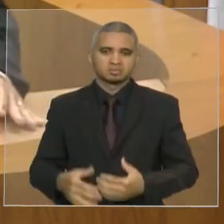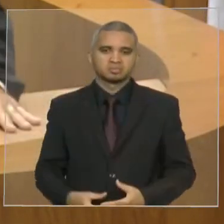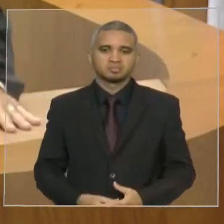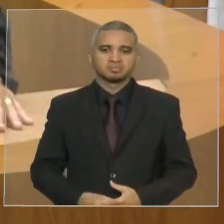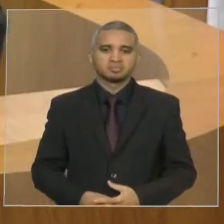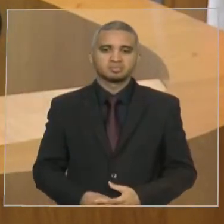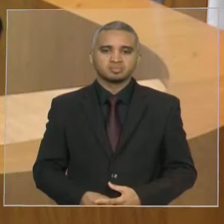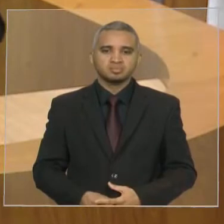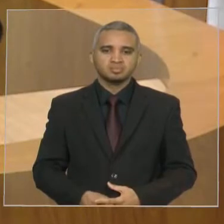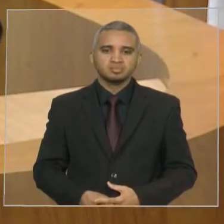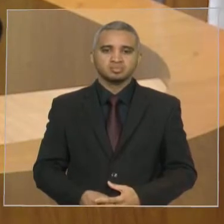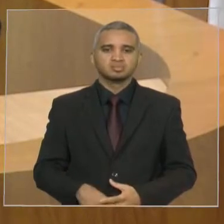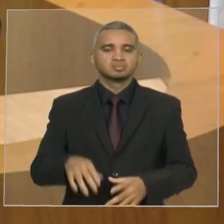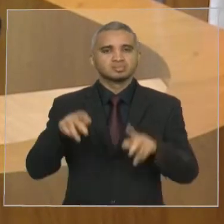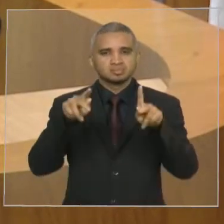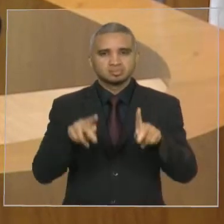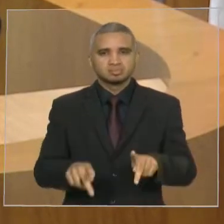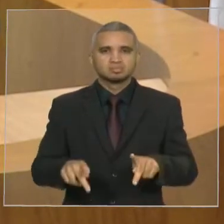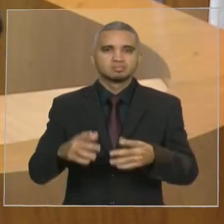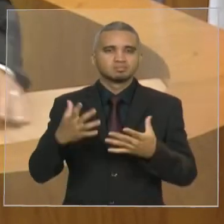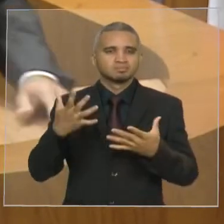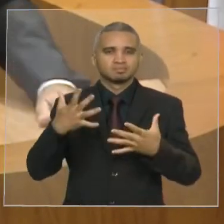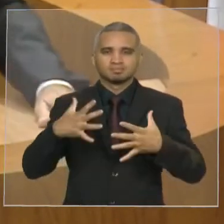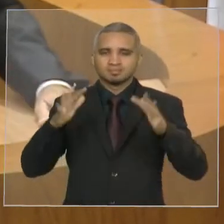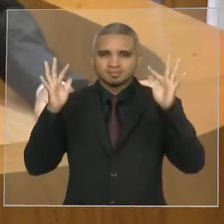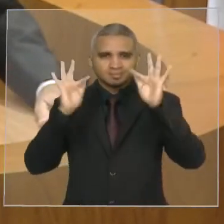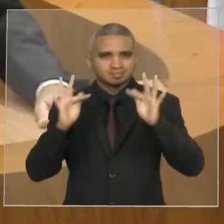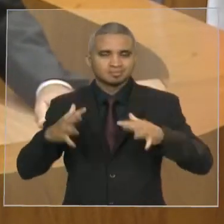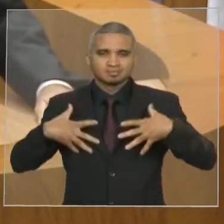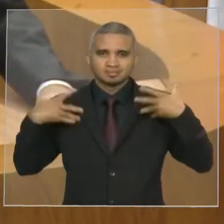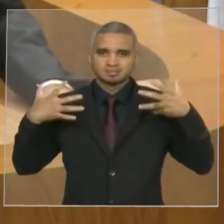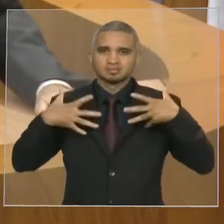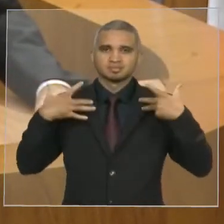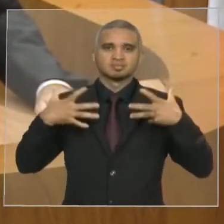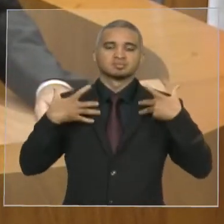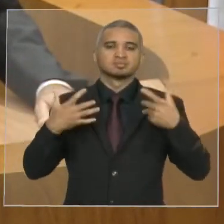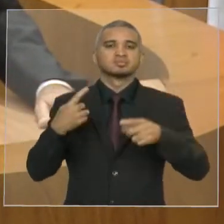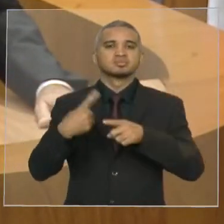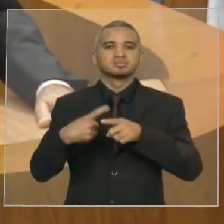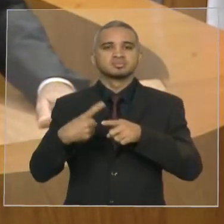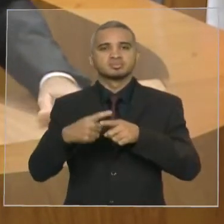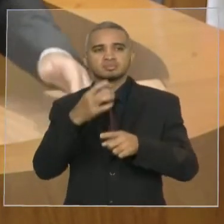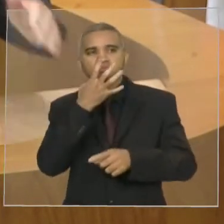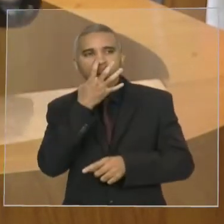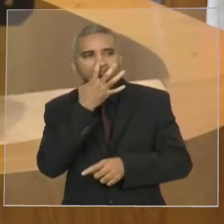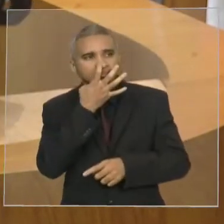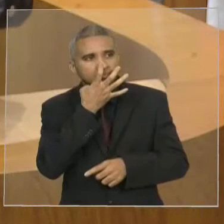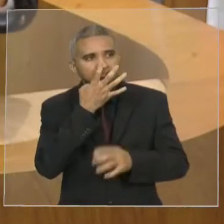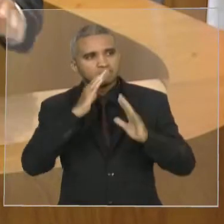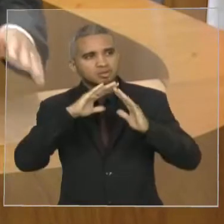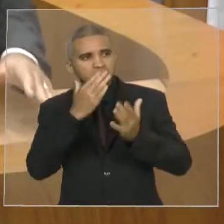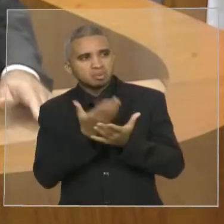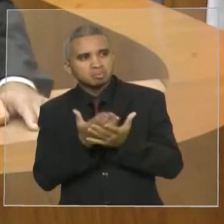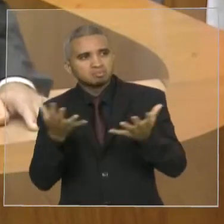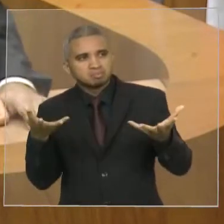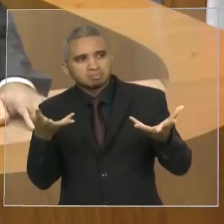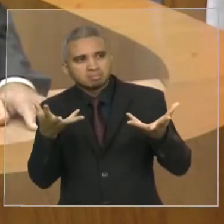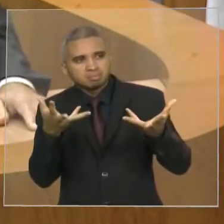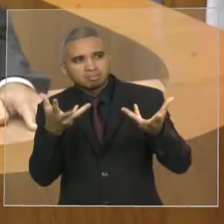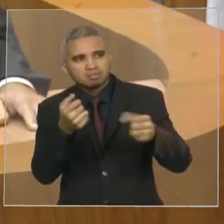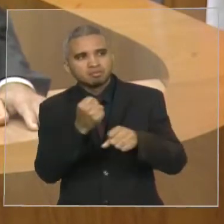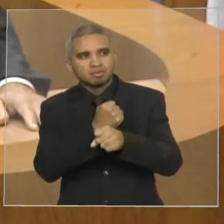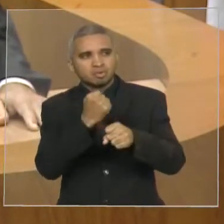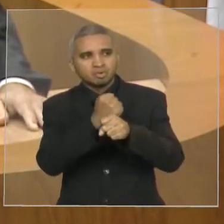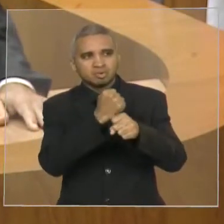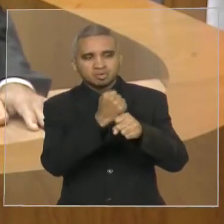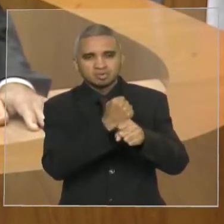com uma satisfação plena pela qualidade daquela reforma. E eu quero dizer, o deputado Marco Aurélio está aqui também, foi uma das